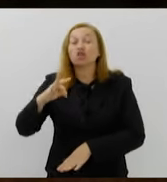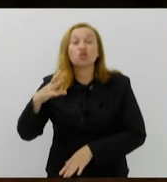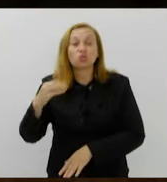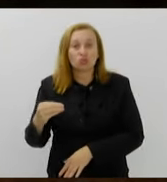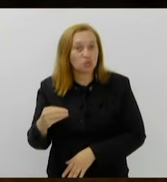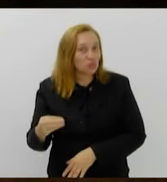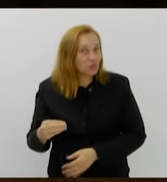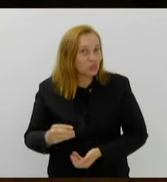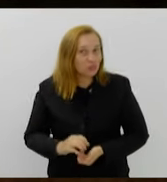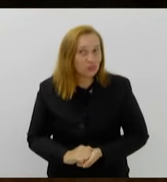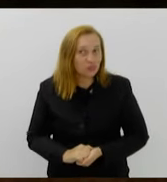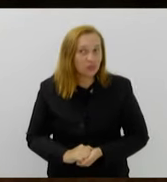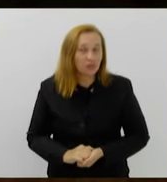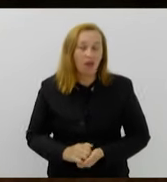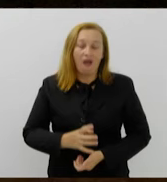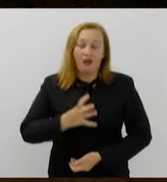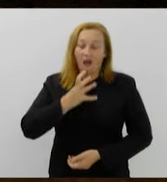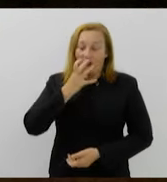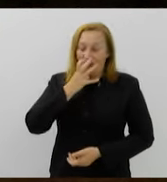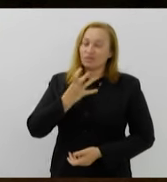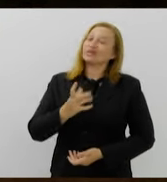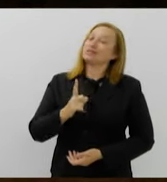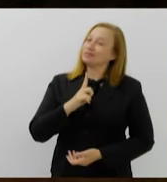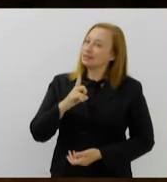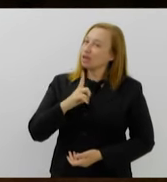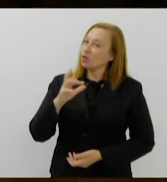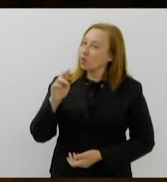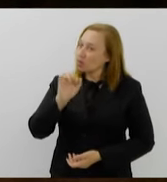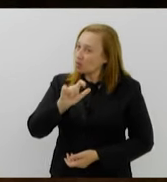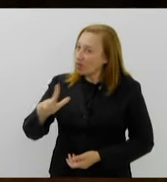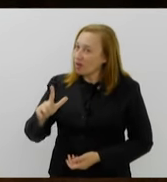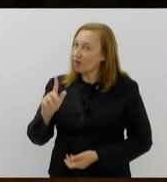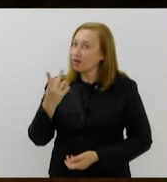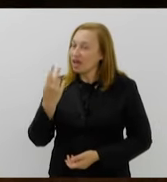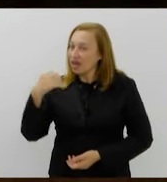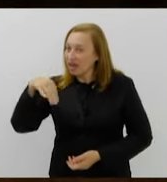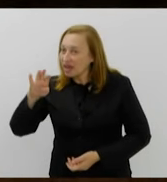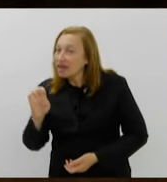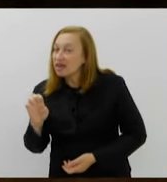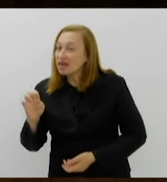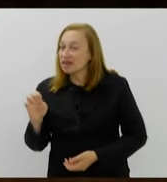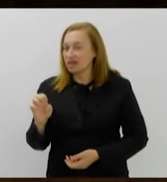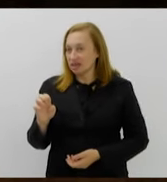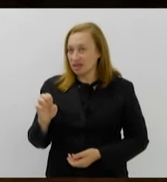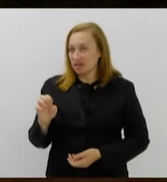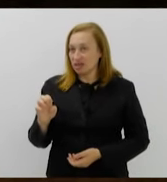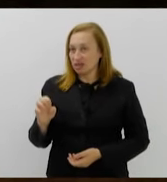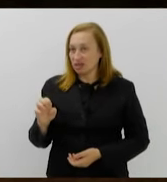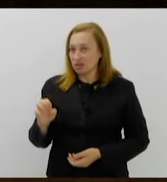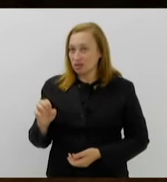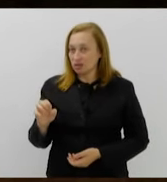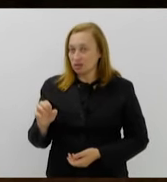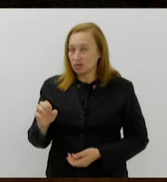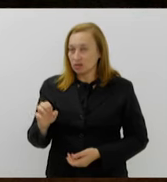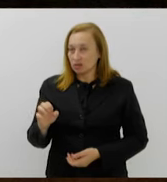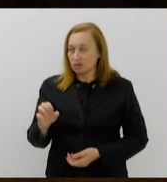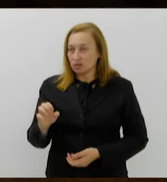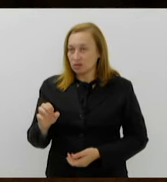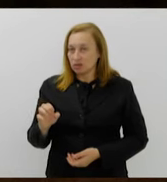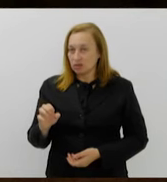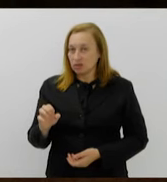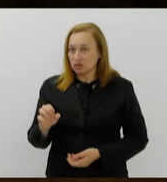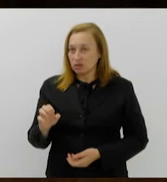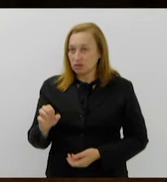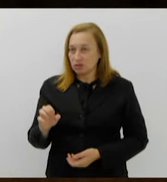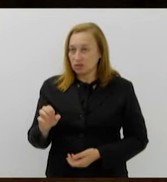isso me admira Coronel Henrique passar por cima da sua ombridade haja